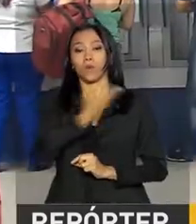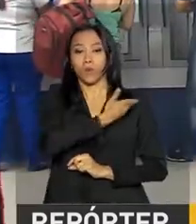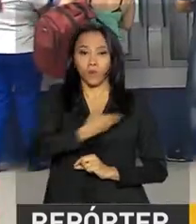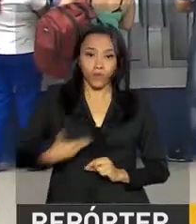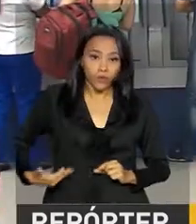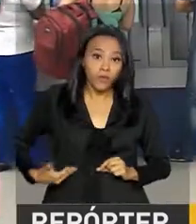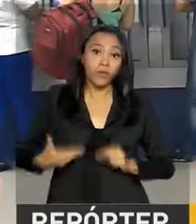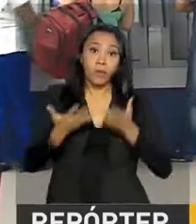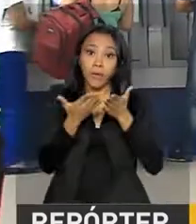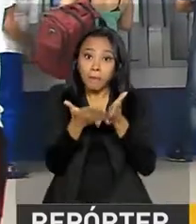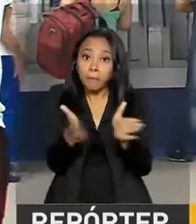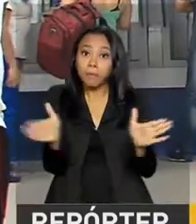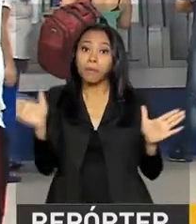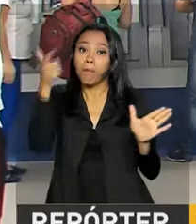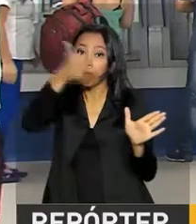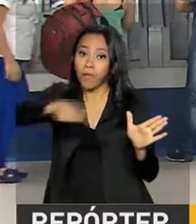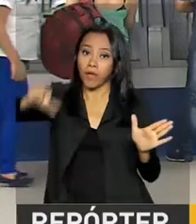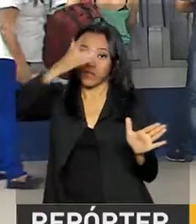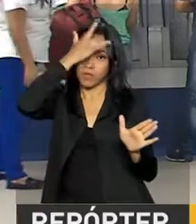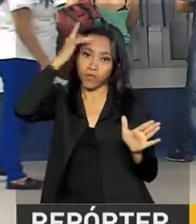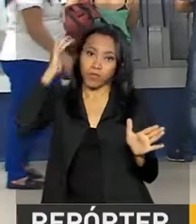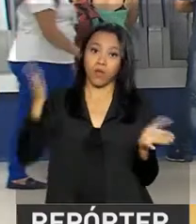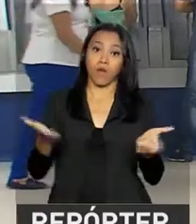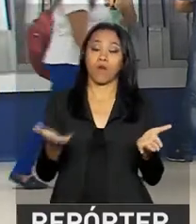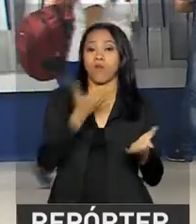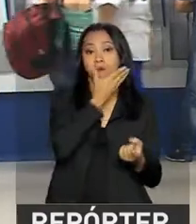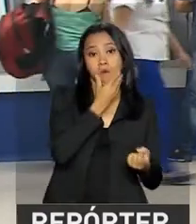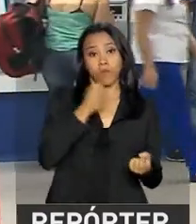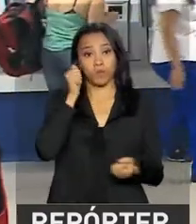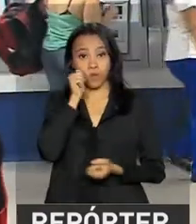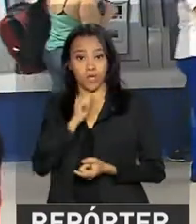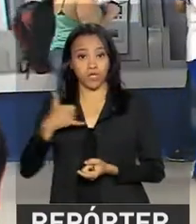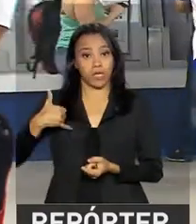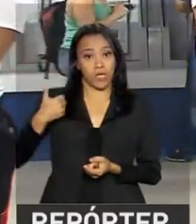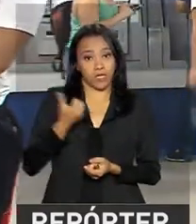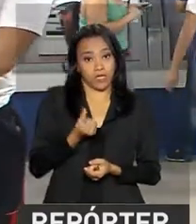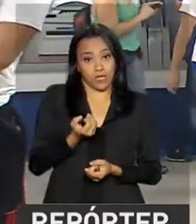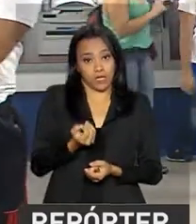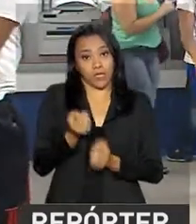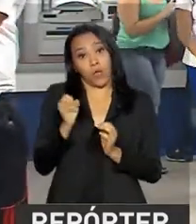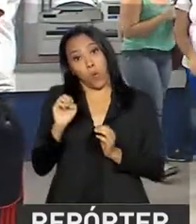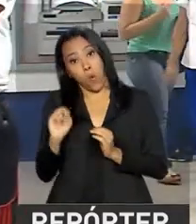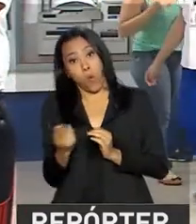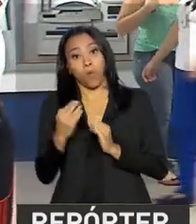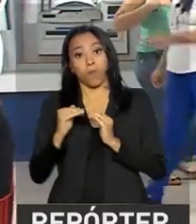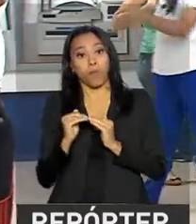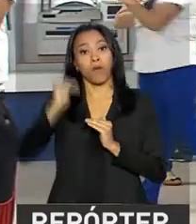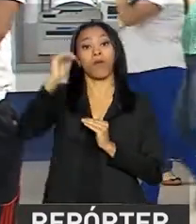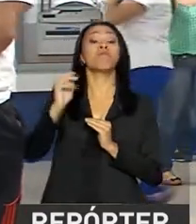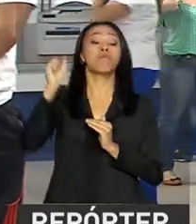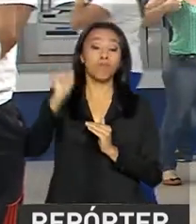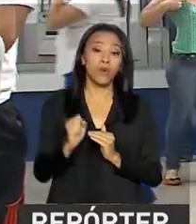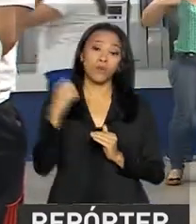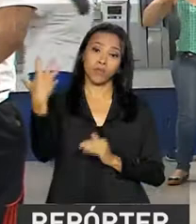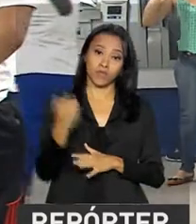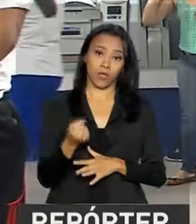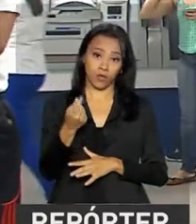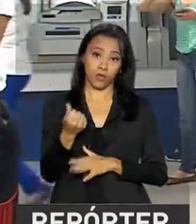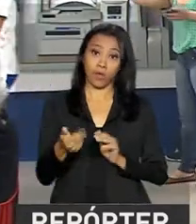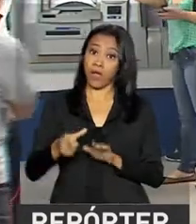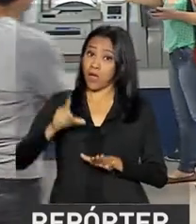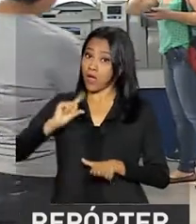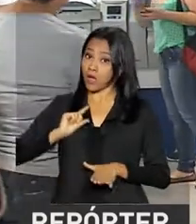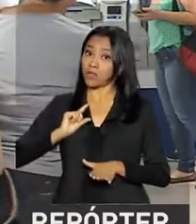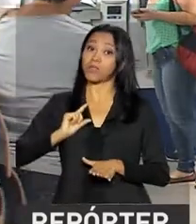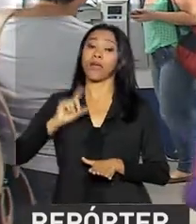de beneficiários agora homens e mulheres com 60 anos ou mais podem sacar o recurso antes a